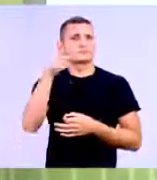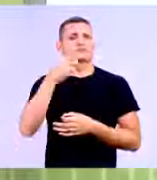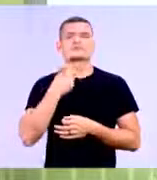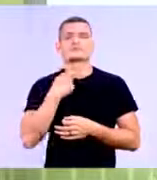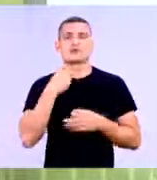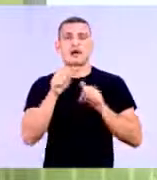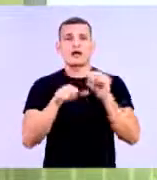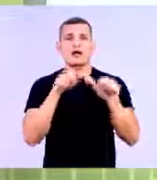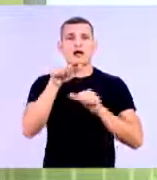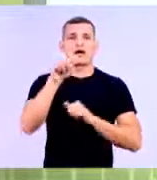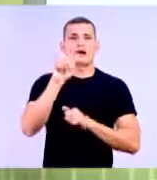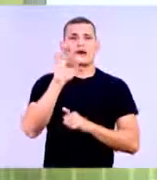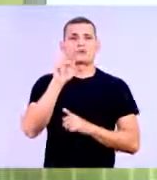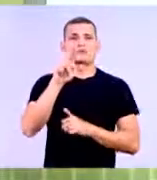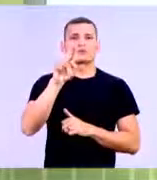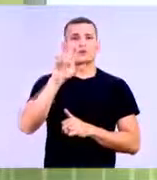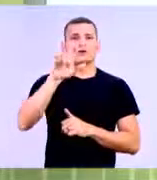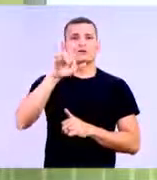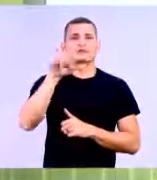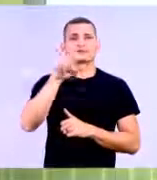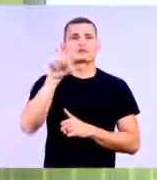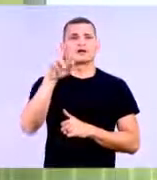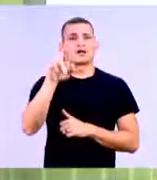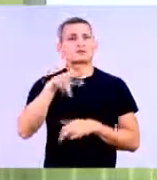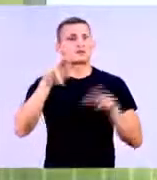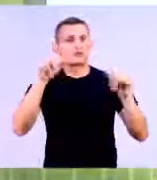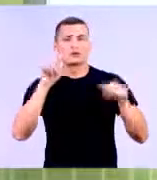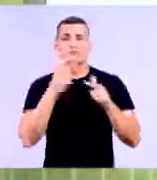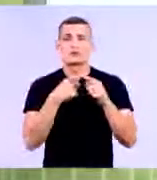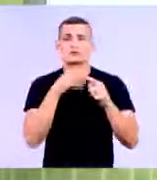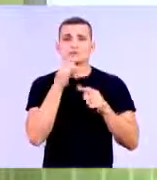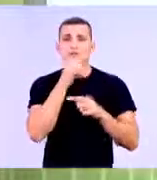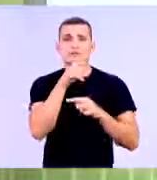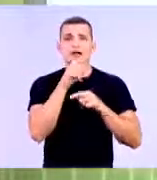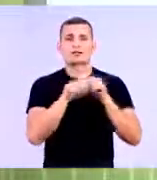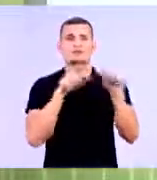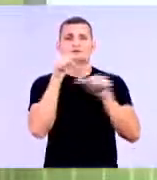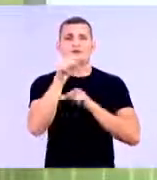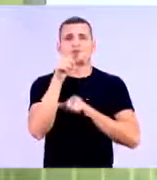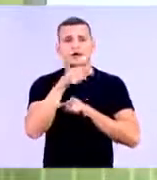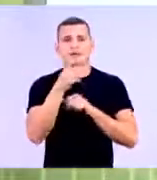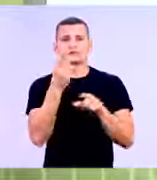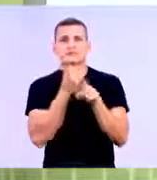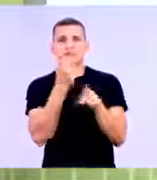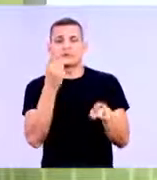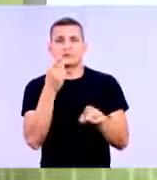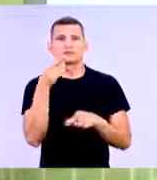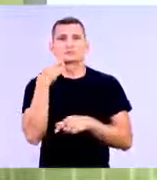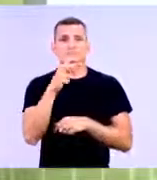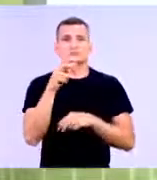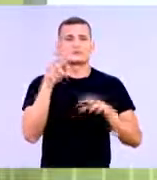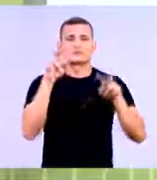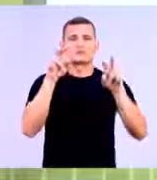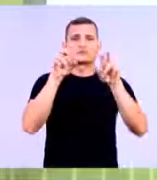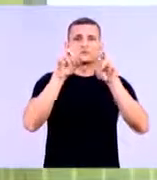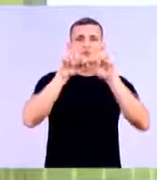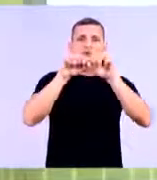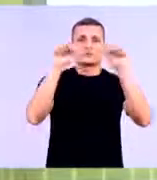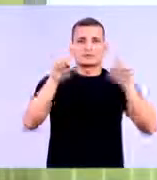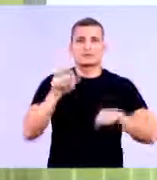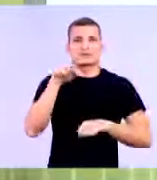nunca, porque a partir do momento que é atualizada, é detectado na sua máquina que aquele sistema